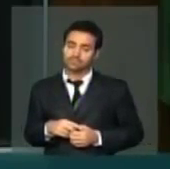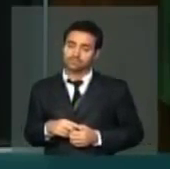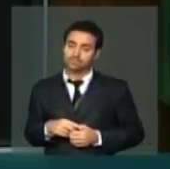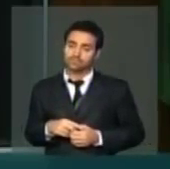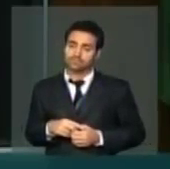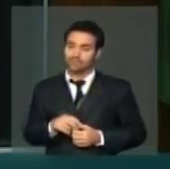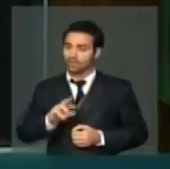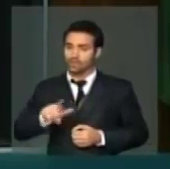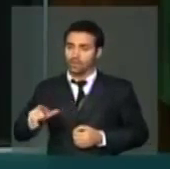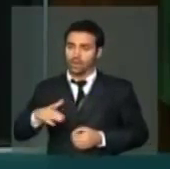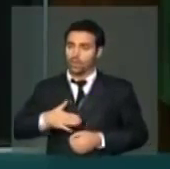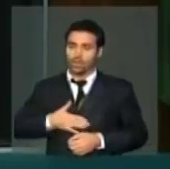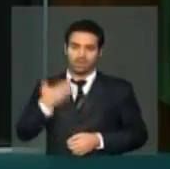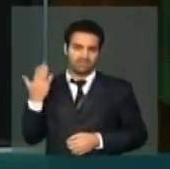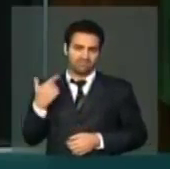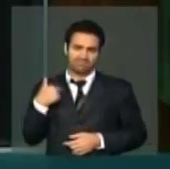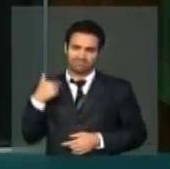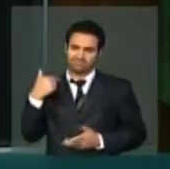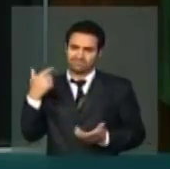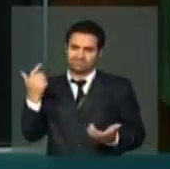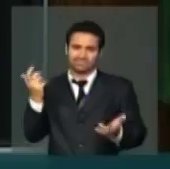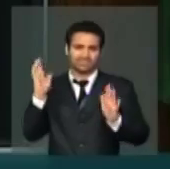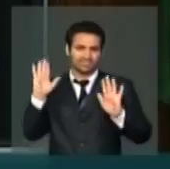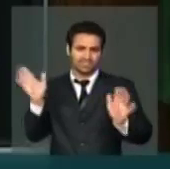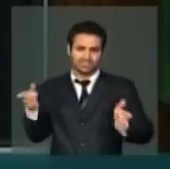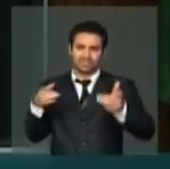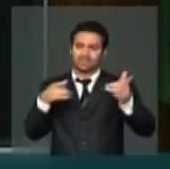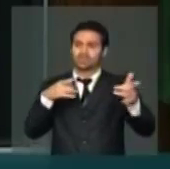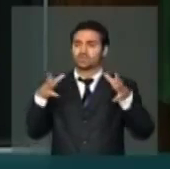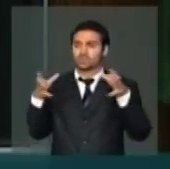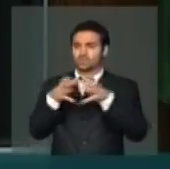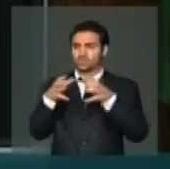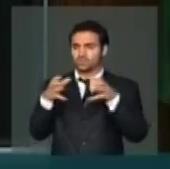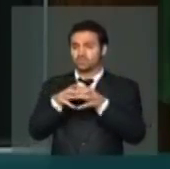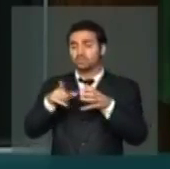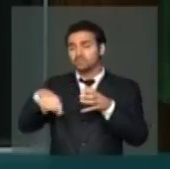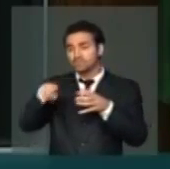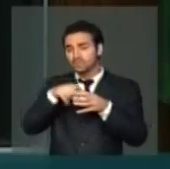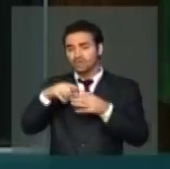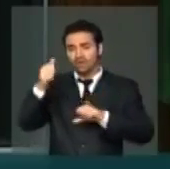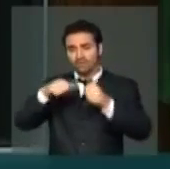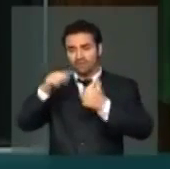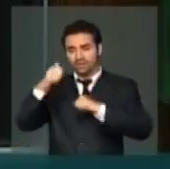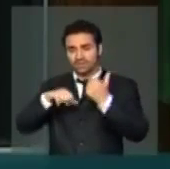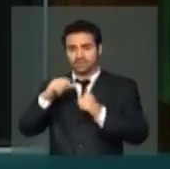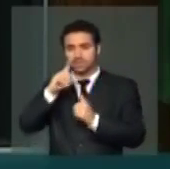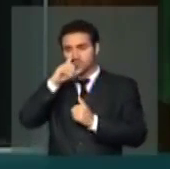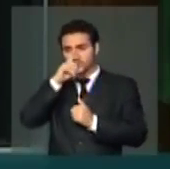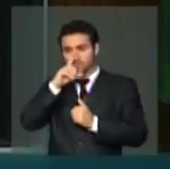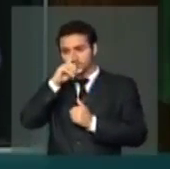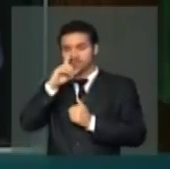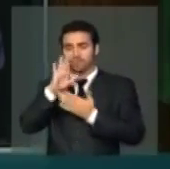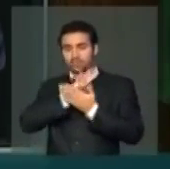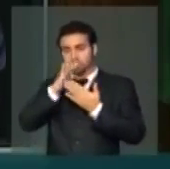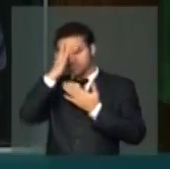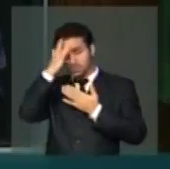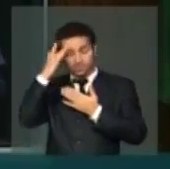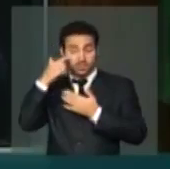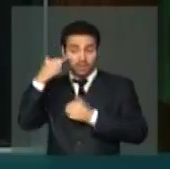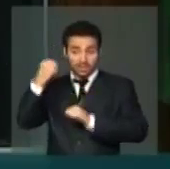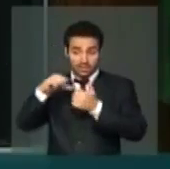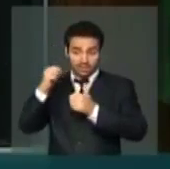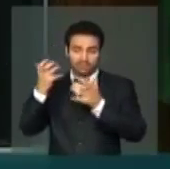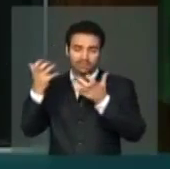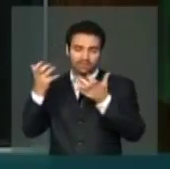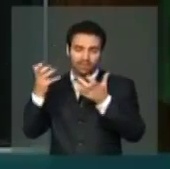de catastrófica, conforme as visões das chamadas agências de avaliação de risco e de alguns analistas que querem, com a ajuda